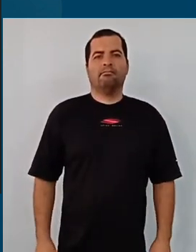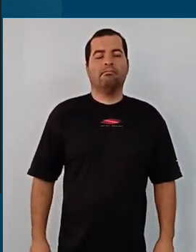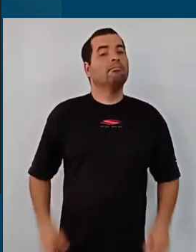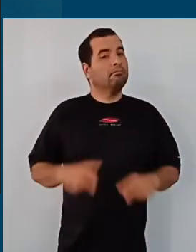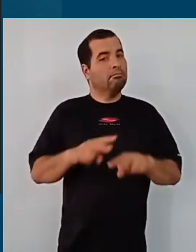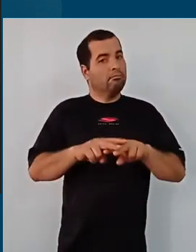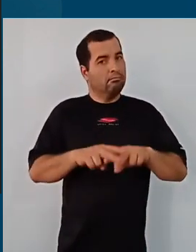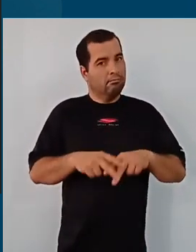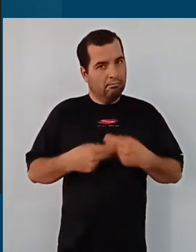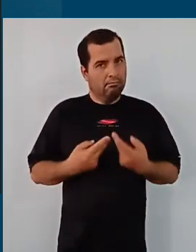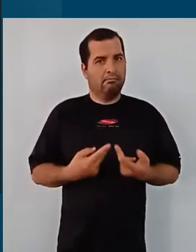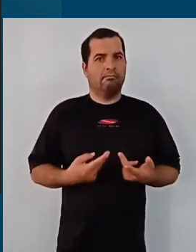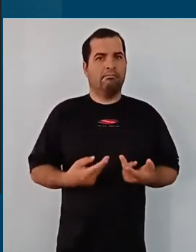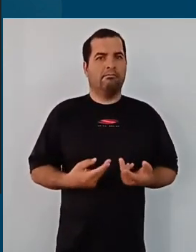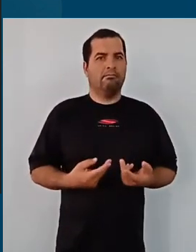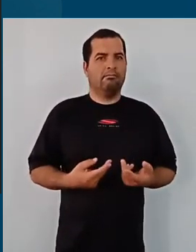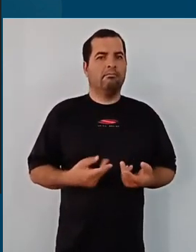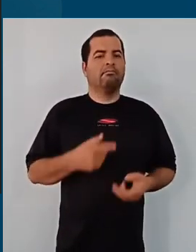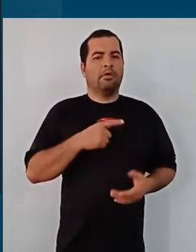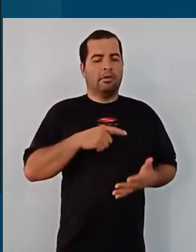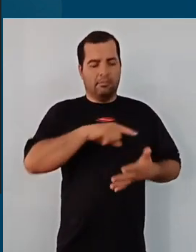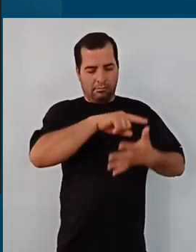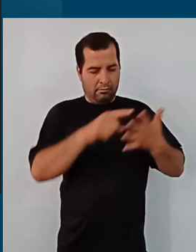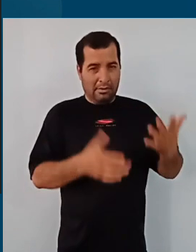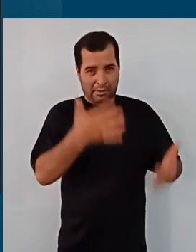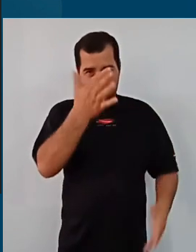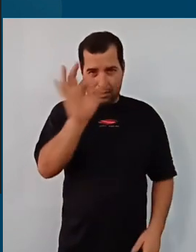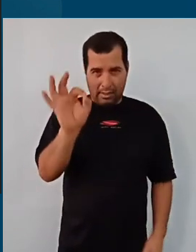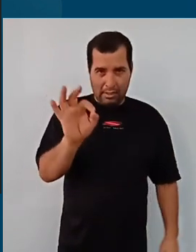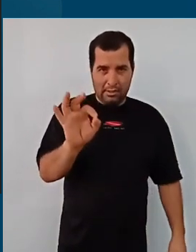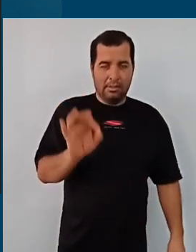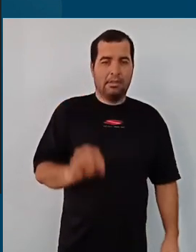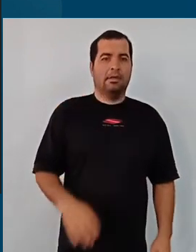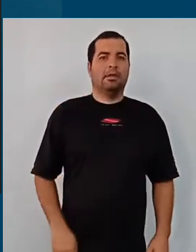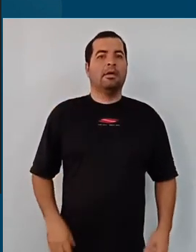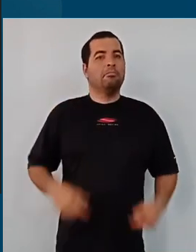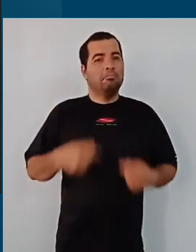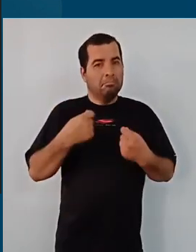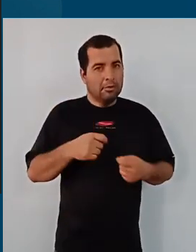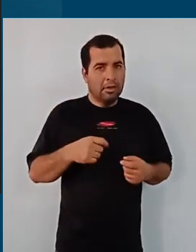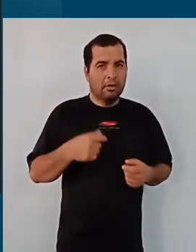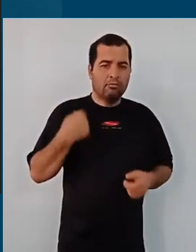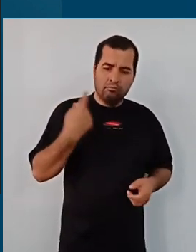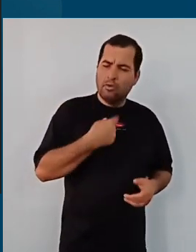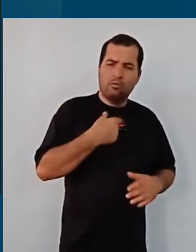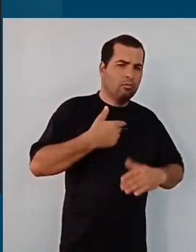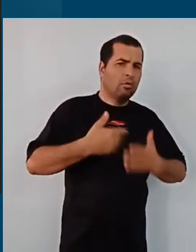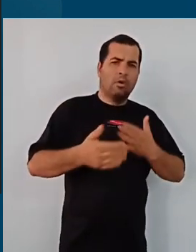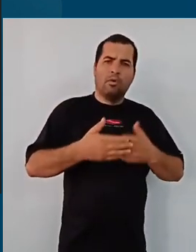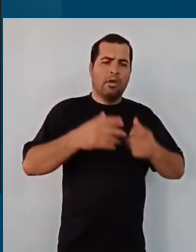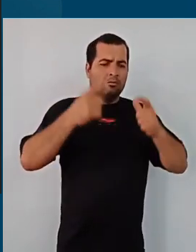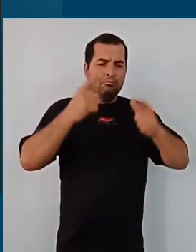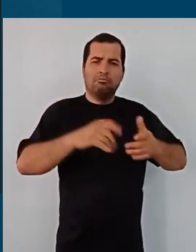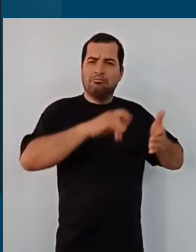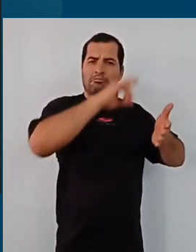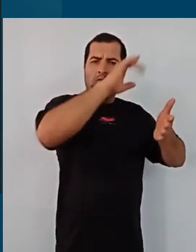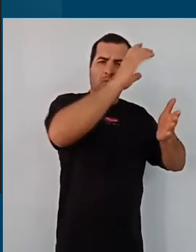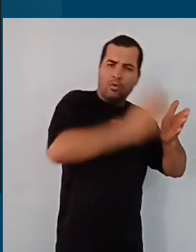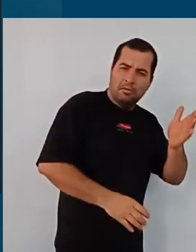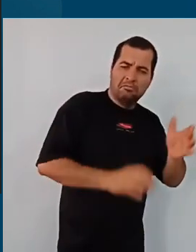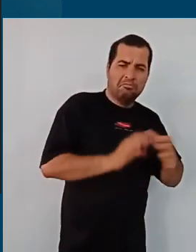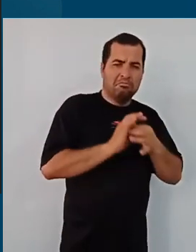E, para isso, essas 10 competências têm que estar no nosso radar, qualquer que seja a estrutura curricular que a